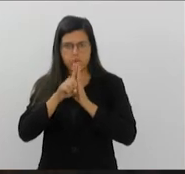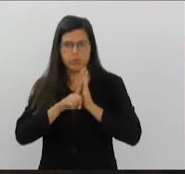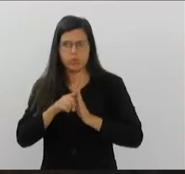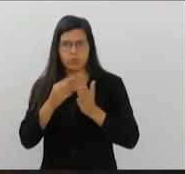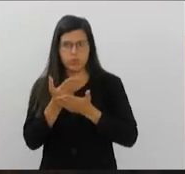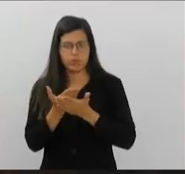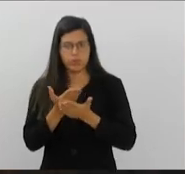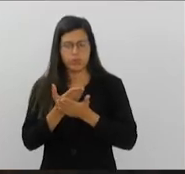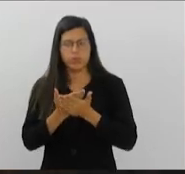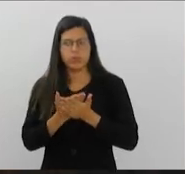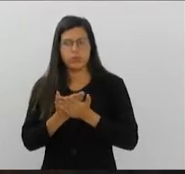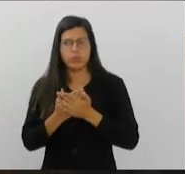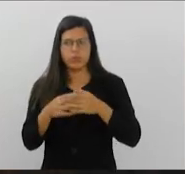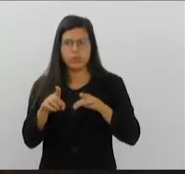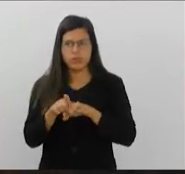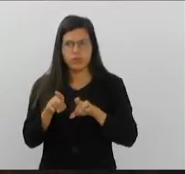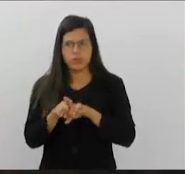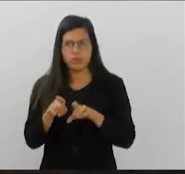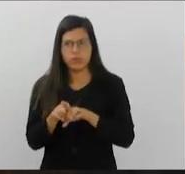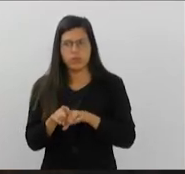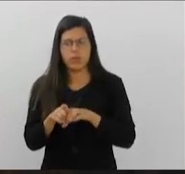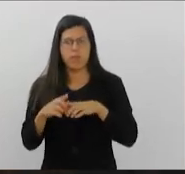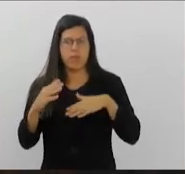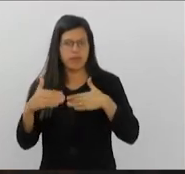condição de tramitar dentro da casa